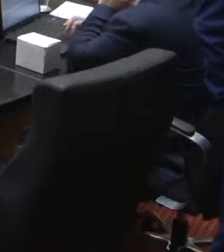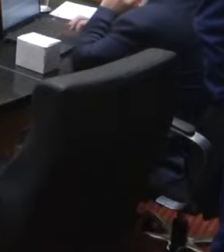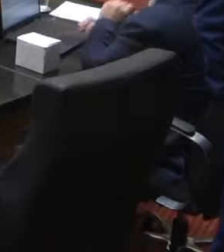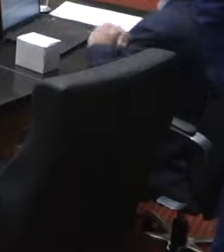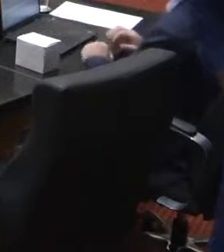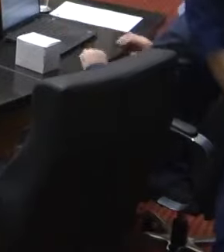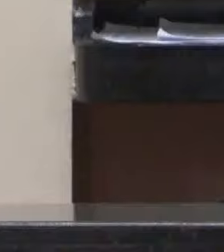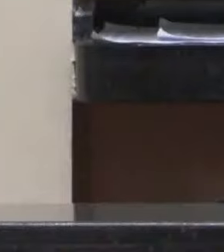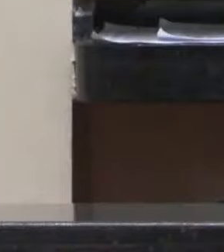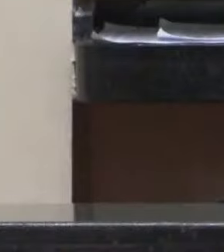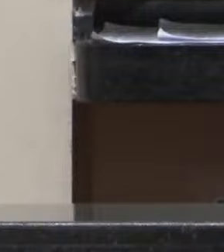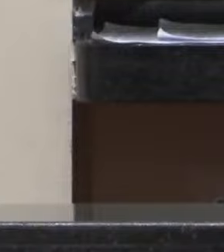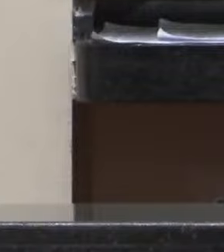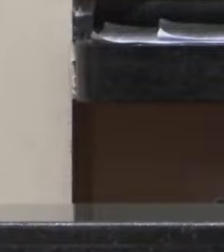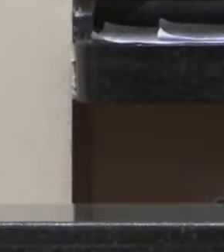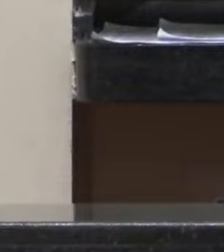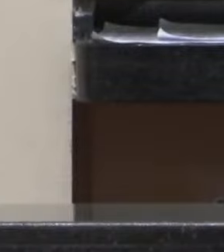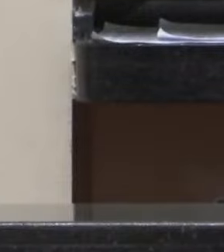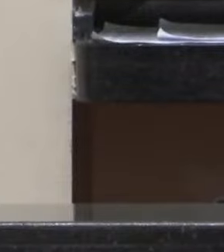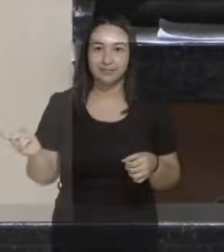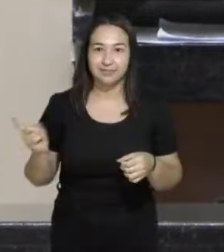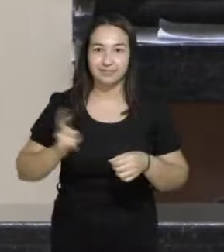Reaberta a sessão, passamos à ordem do dia.